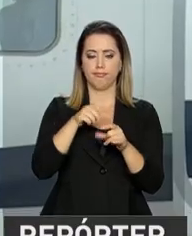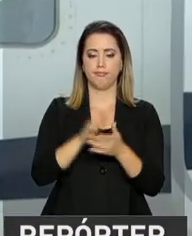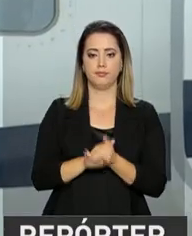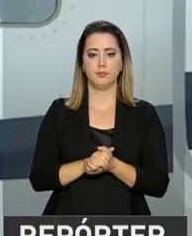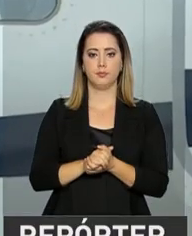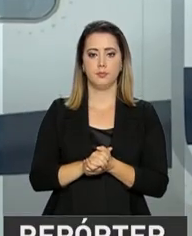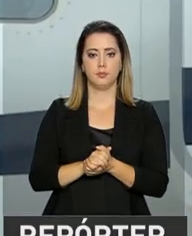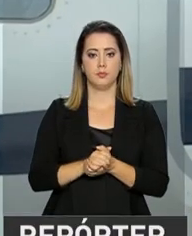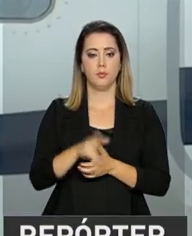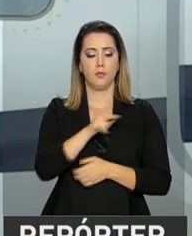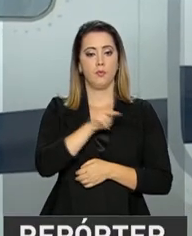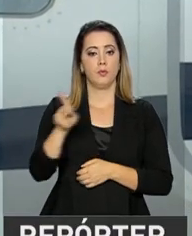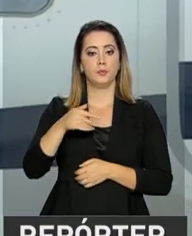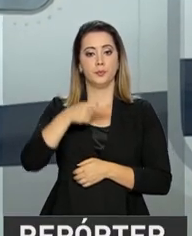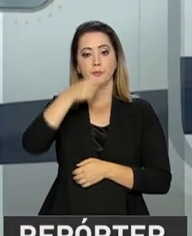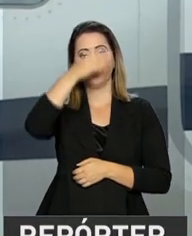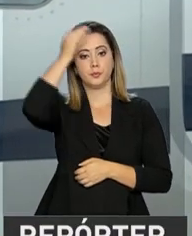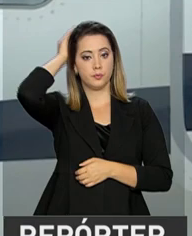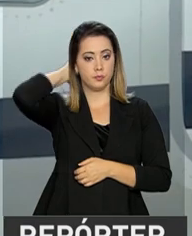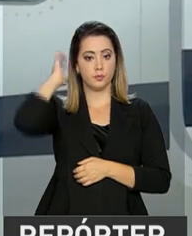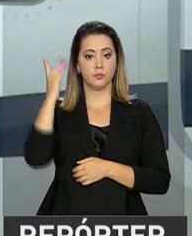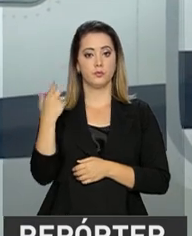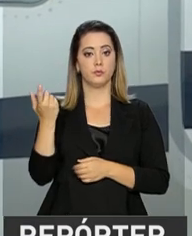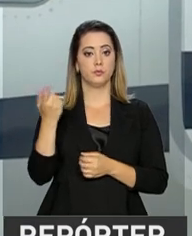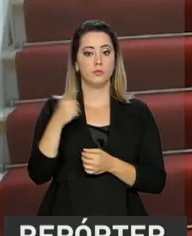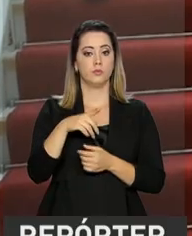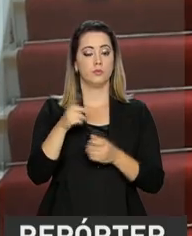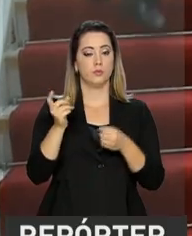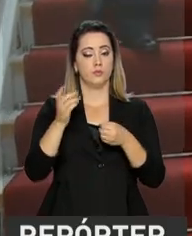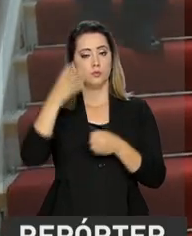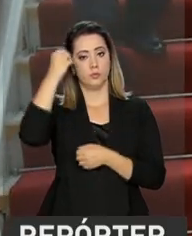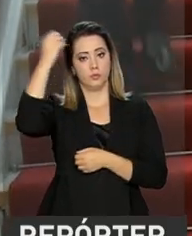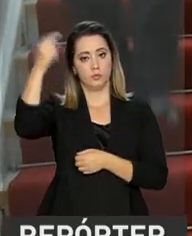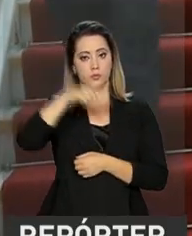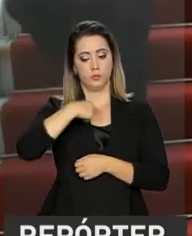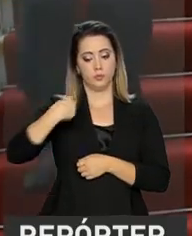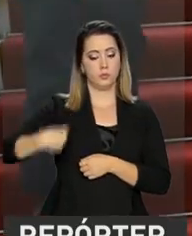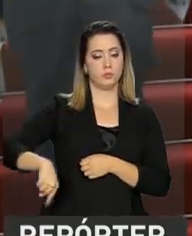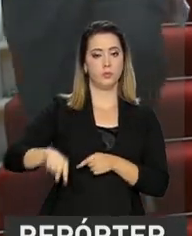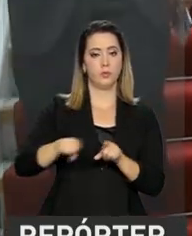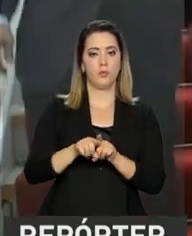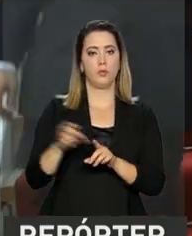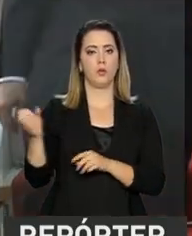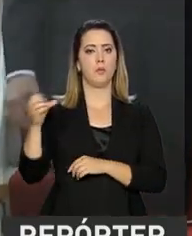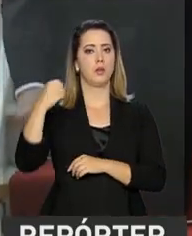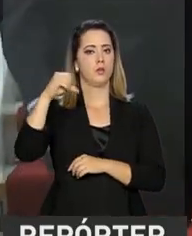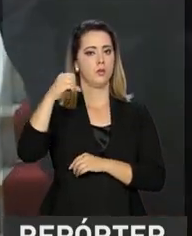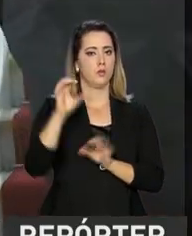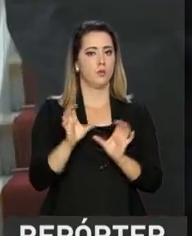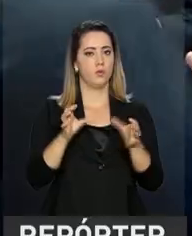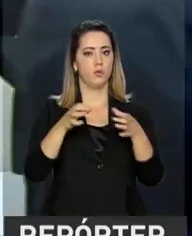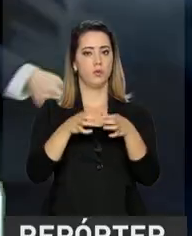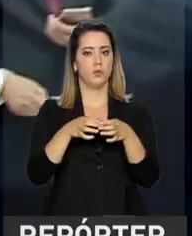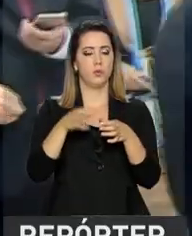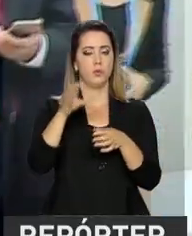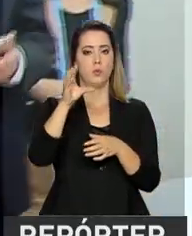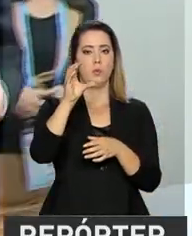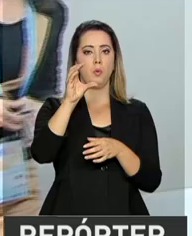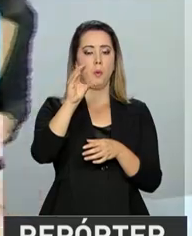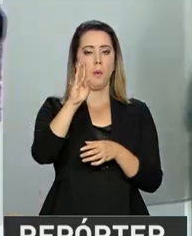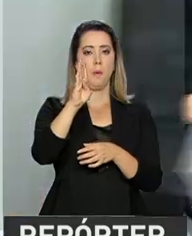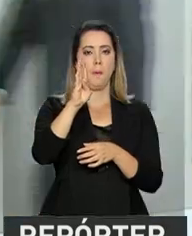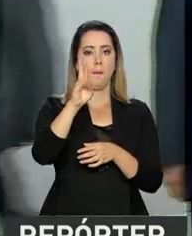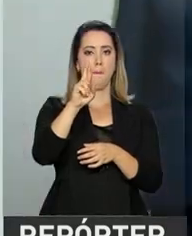o presidente michel temer desembarco em xiamen na costa sudeste da china para a 9ª cúpula do brics mas